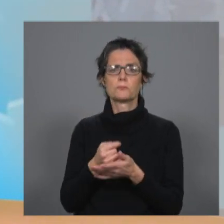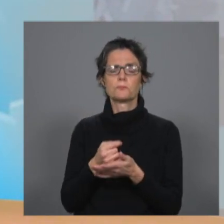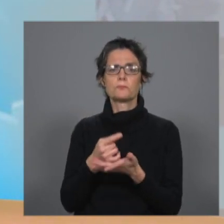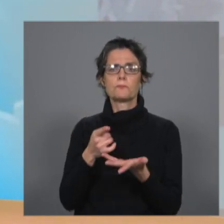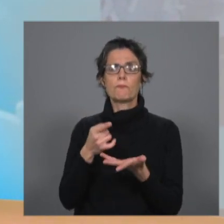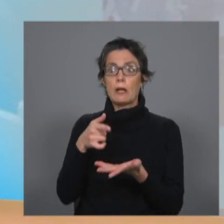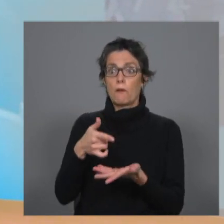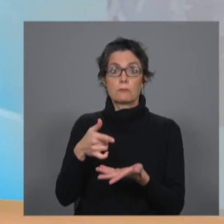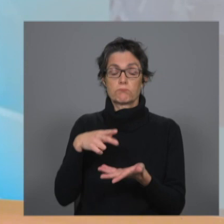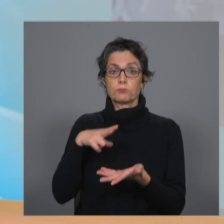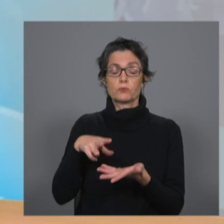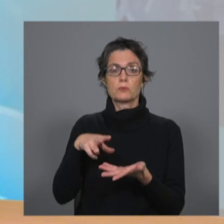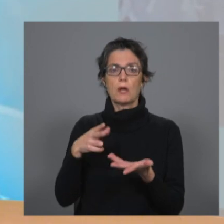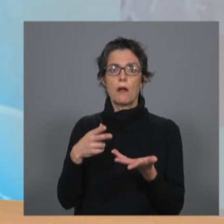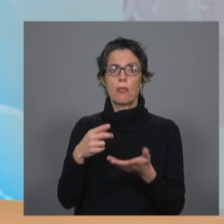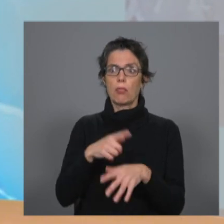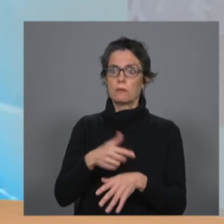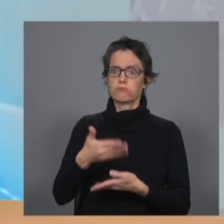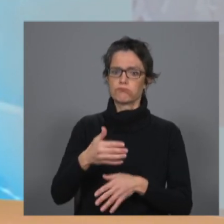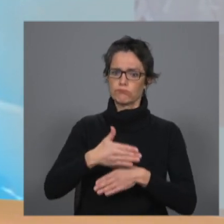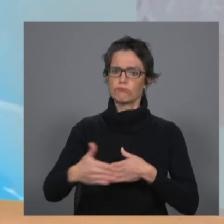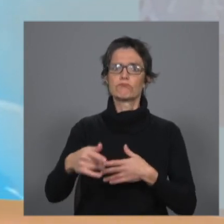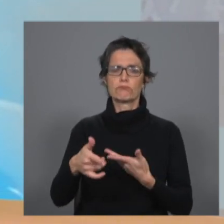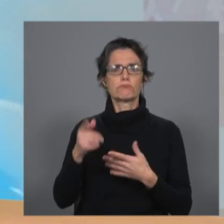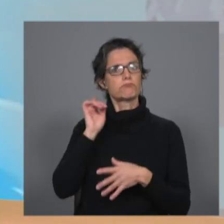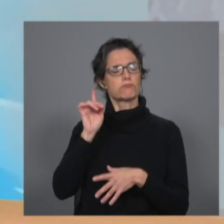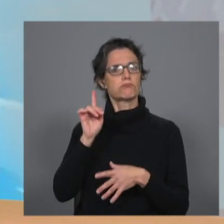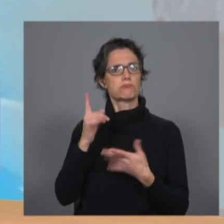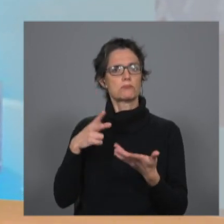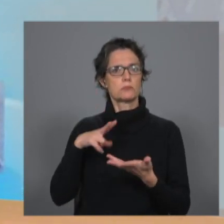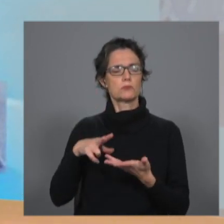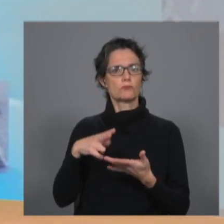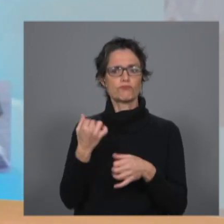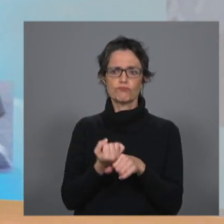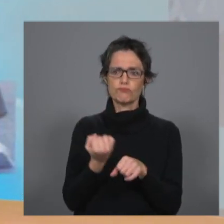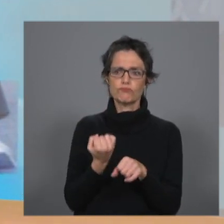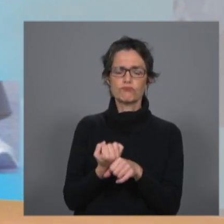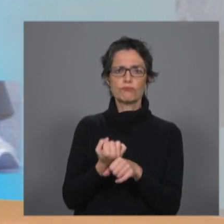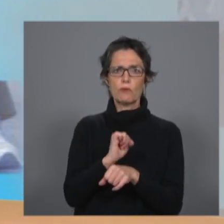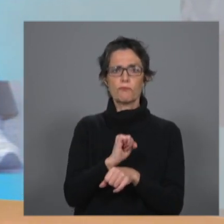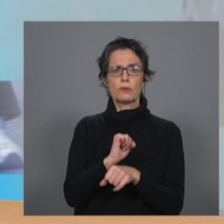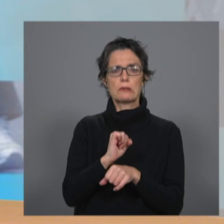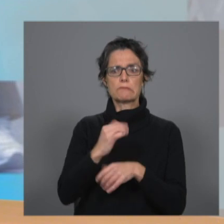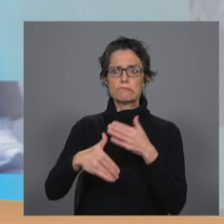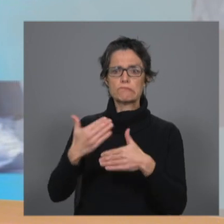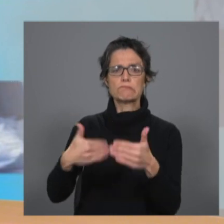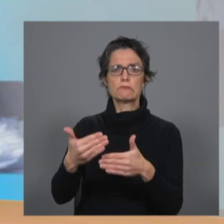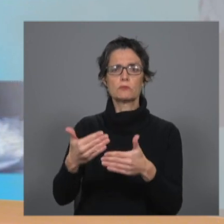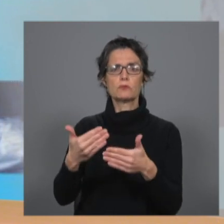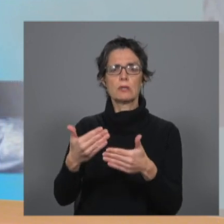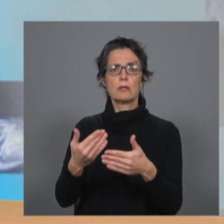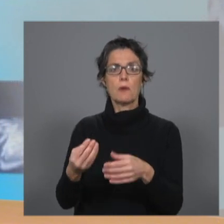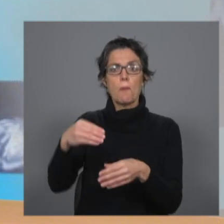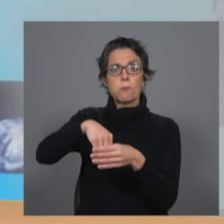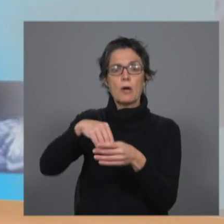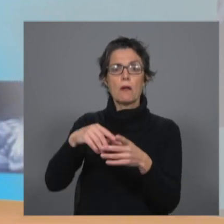para Portugal exercer a sua, digamos, influência, o seu trabalho específico na União Europeia?